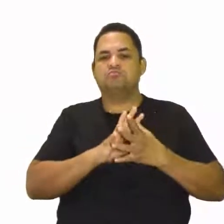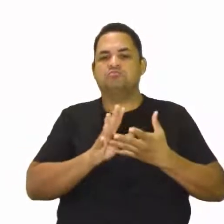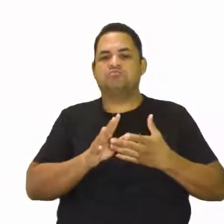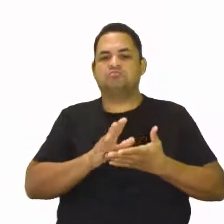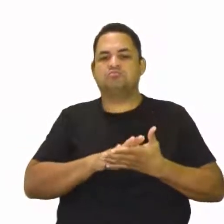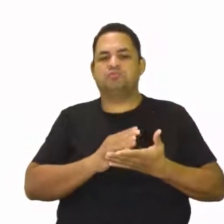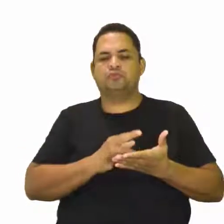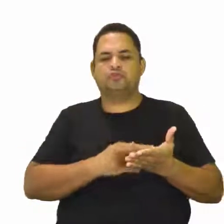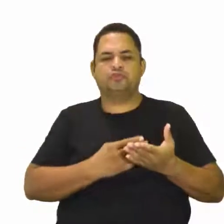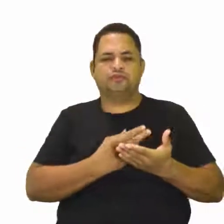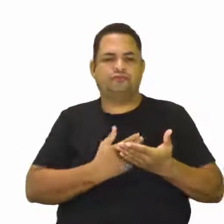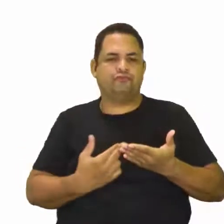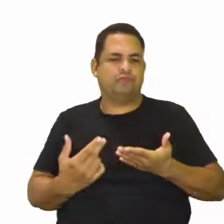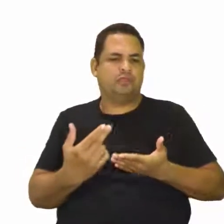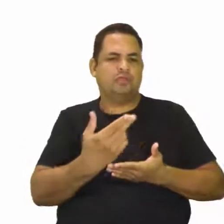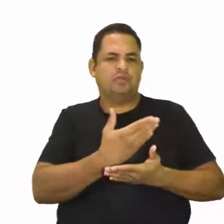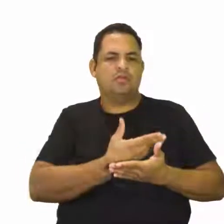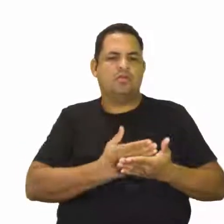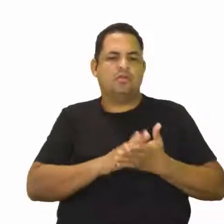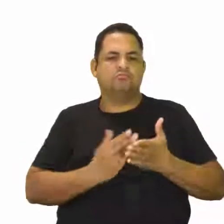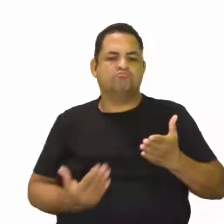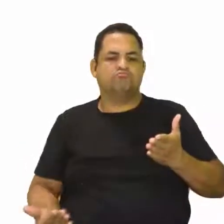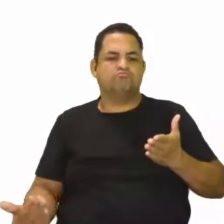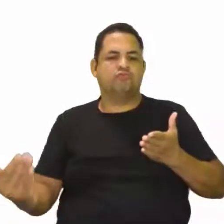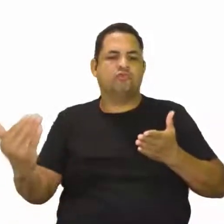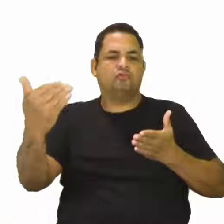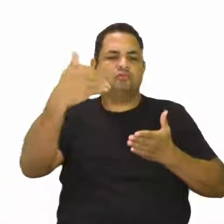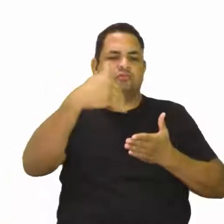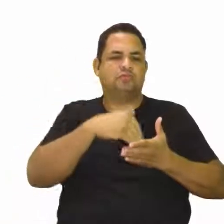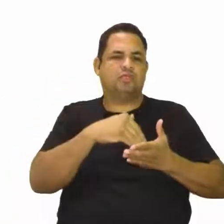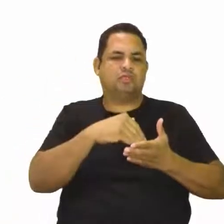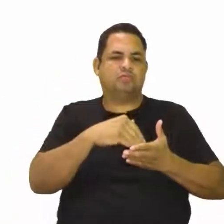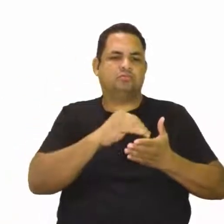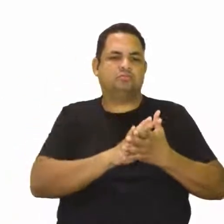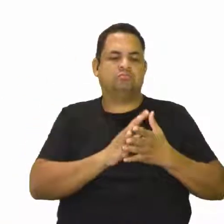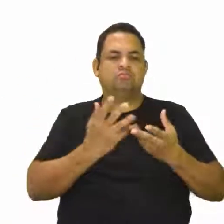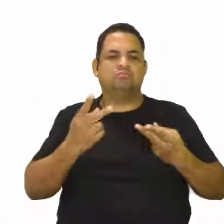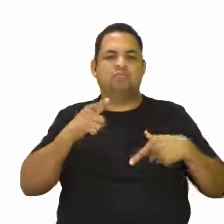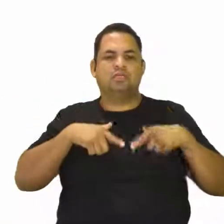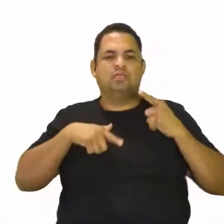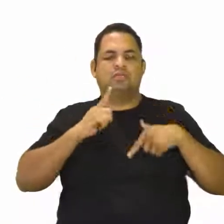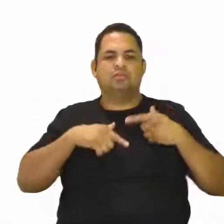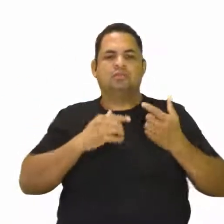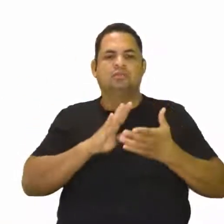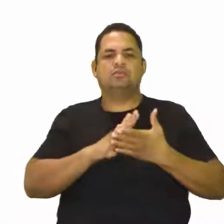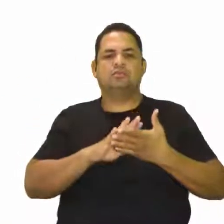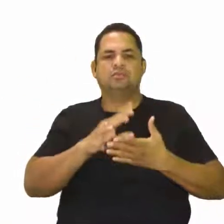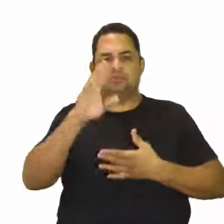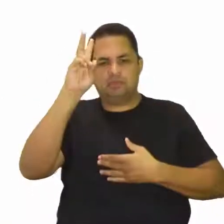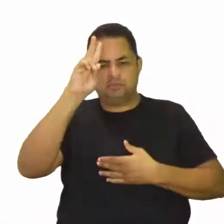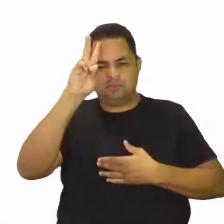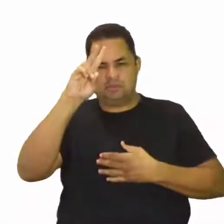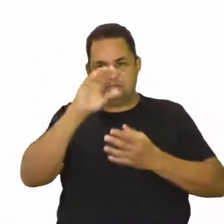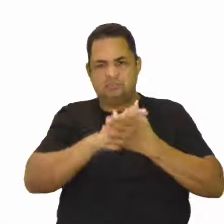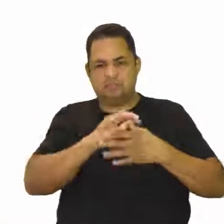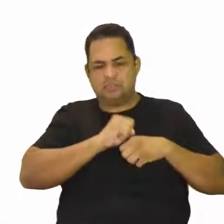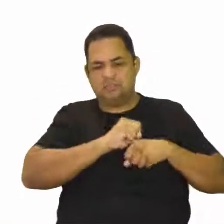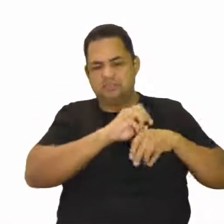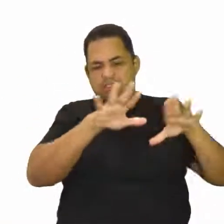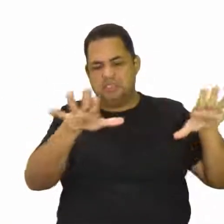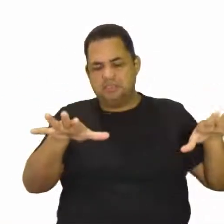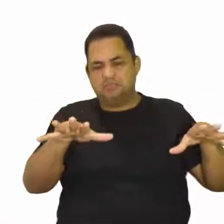mundo migraram para Israel. Então os judeus estavam espalhados, lembra da diáspora? Estavam espalhados pelo